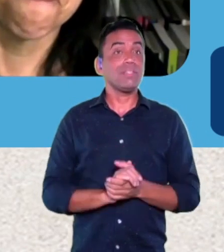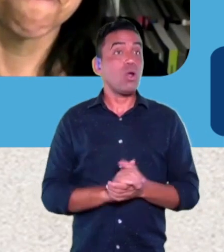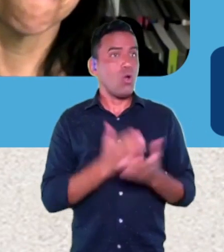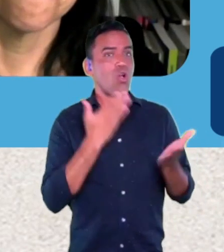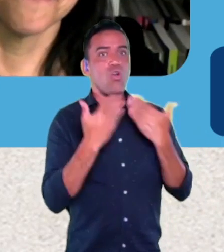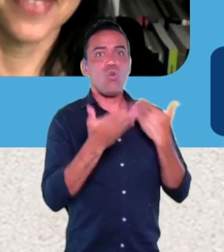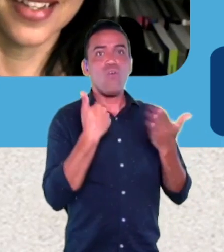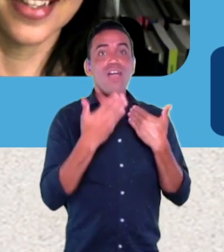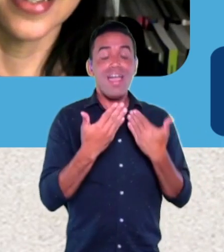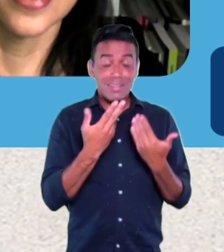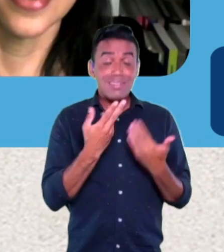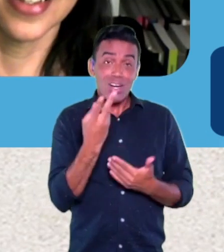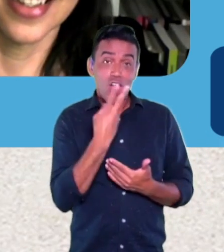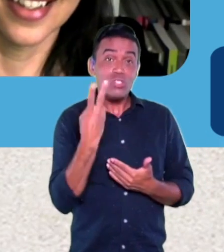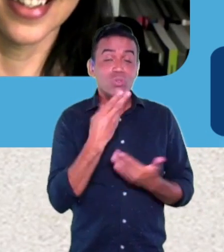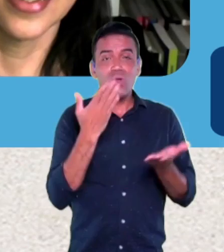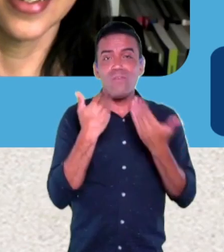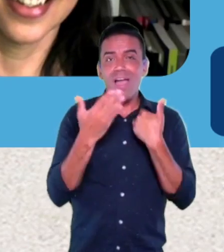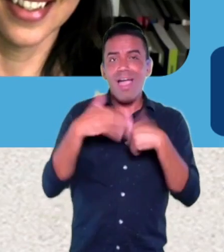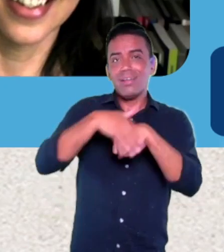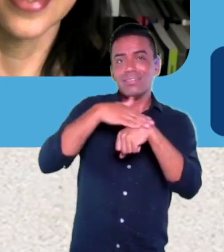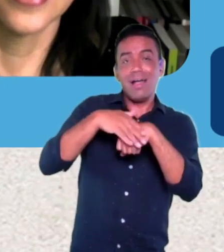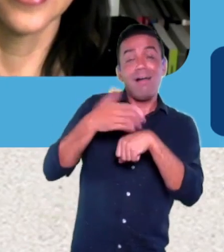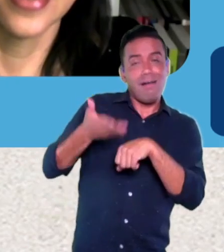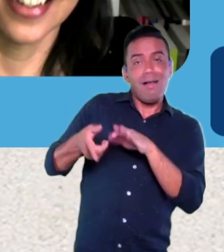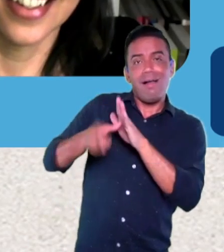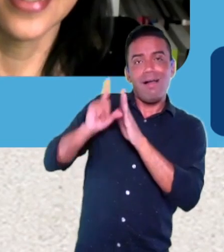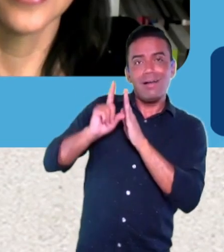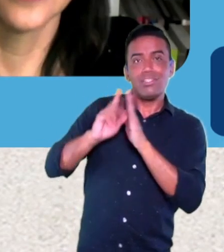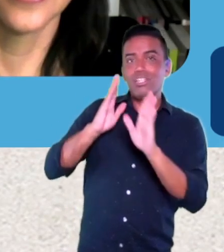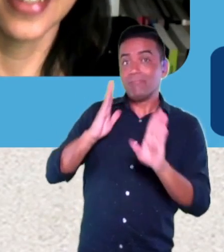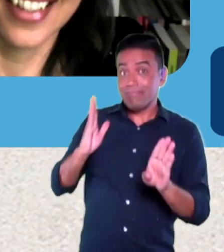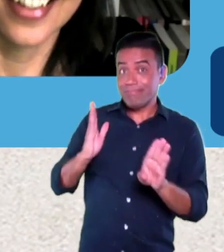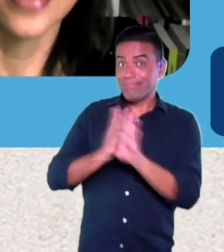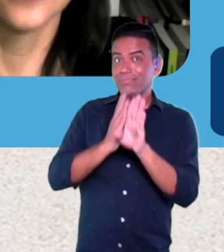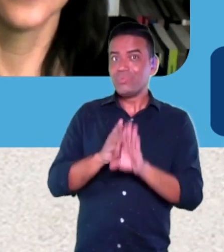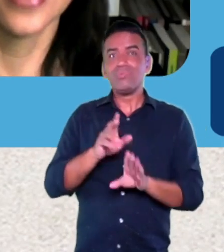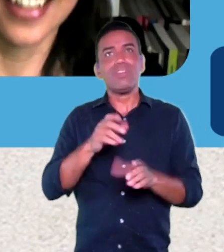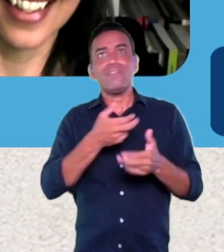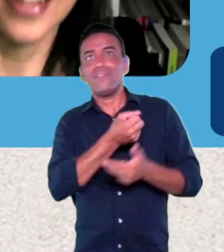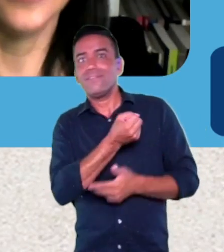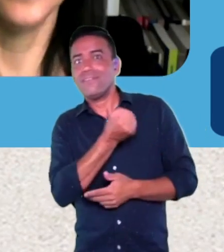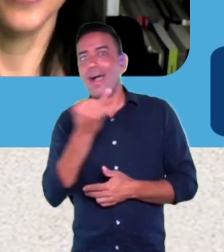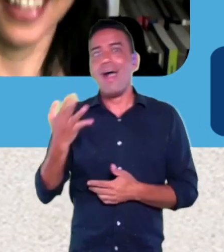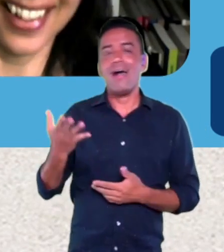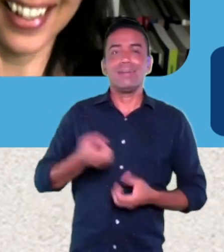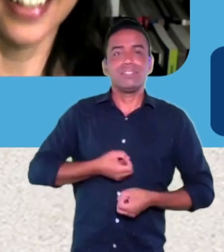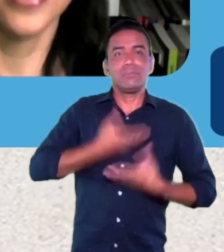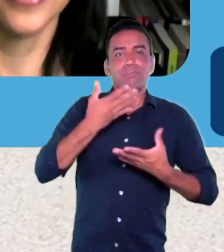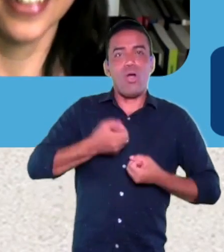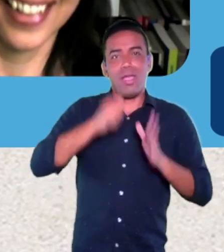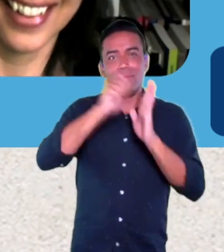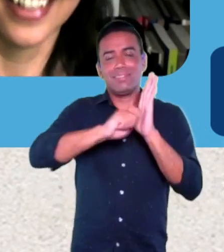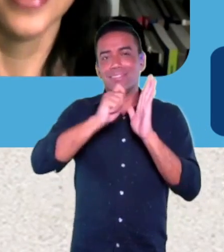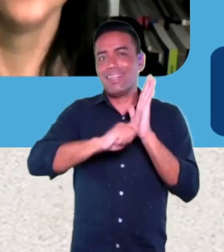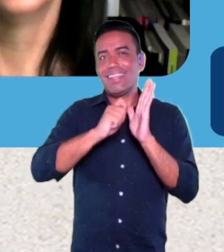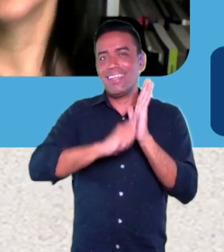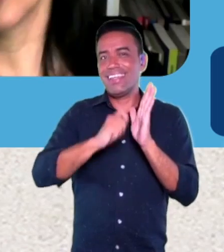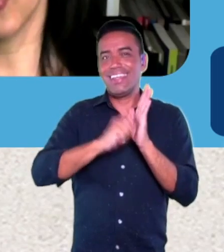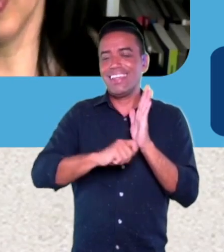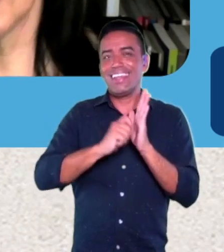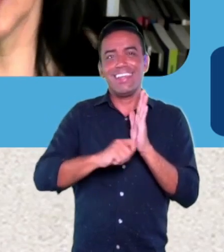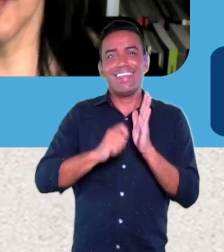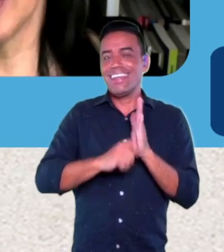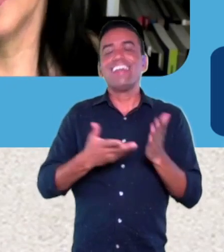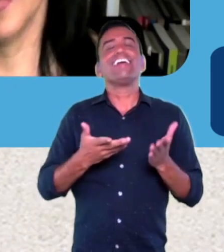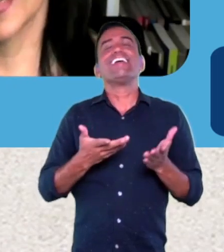mesmo com você, né, que a gente não tinha conversado antes, eu já identifiquei aqui você em vários poemas, né, que vem é, a coach da